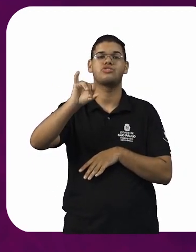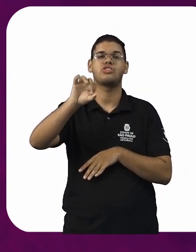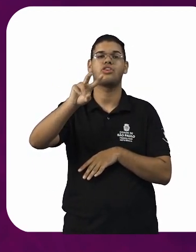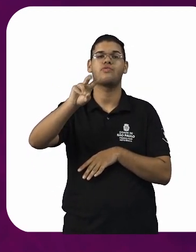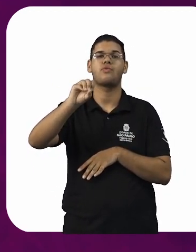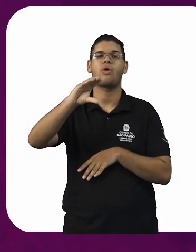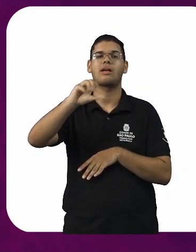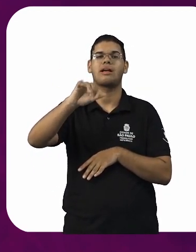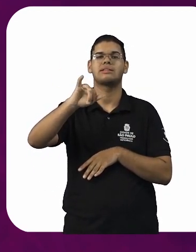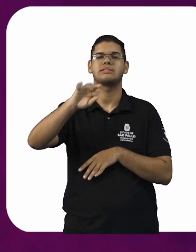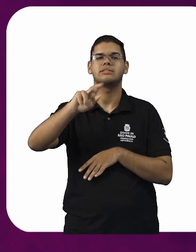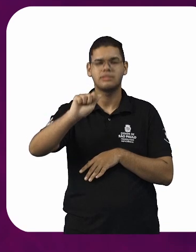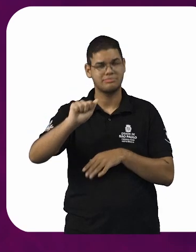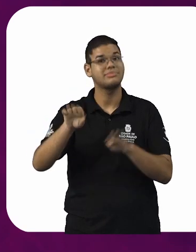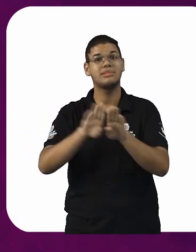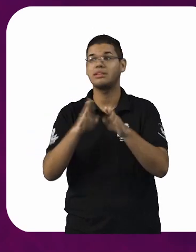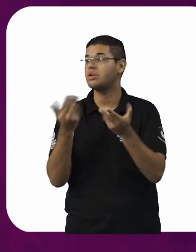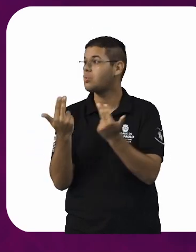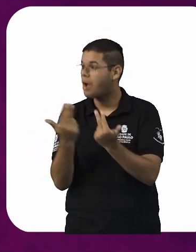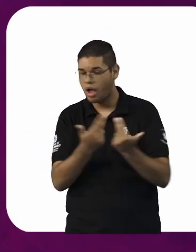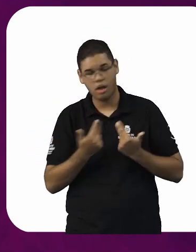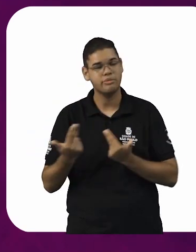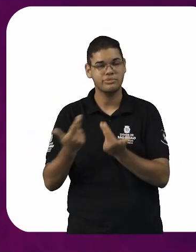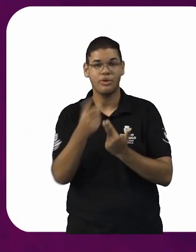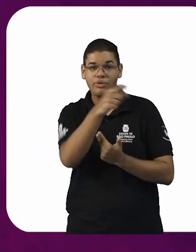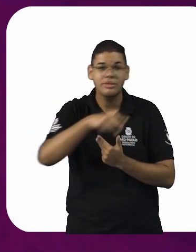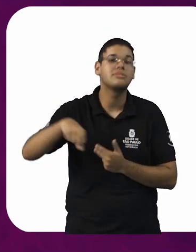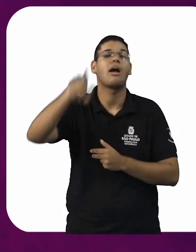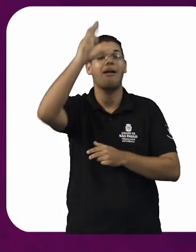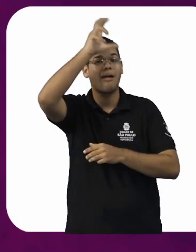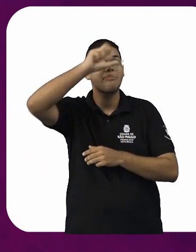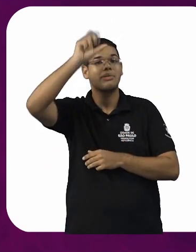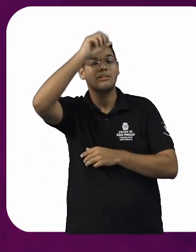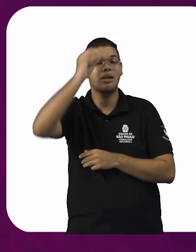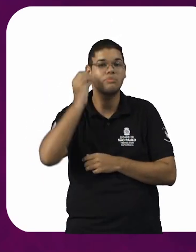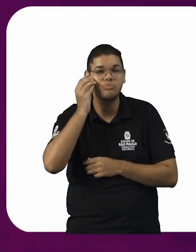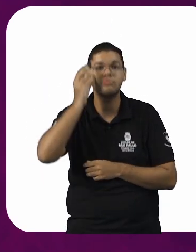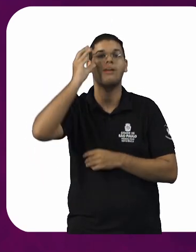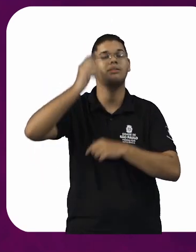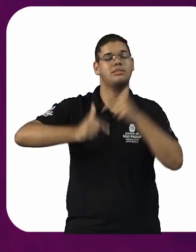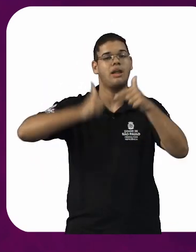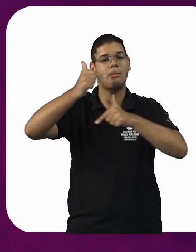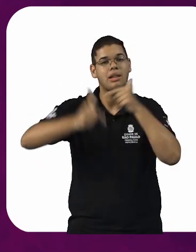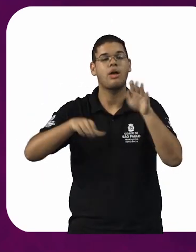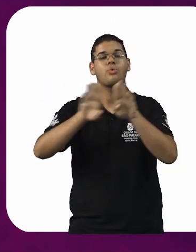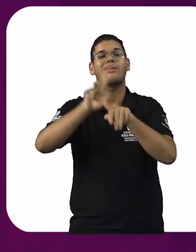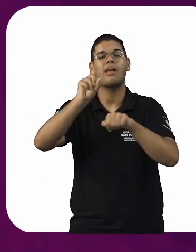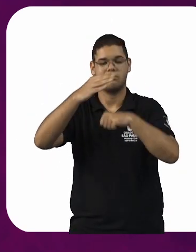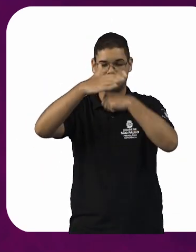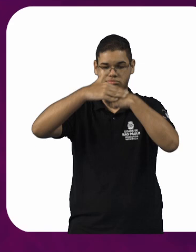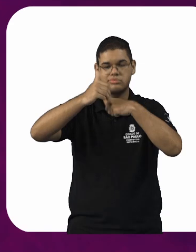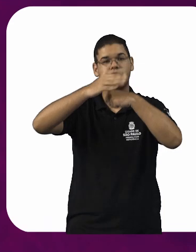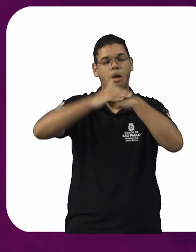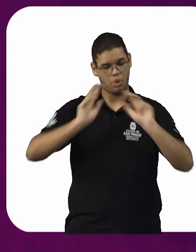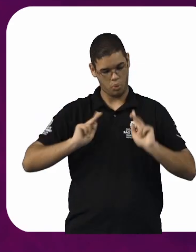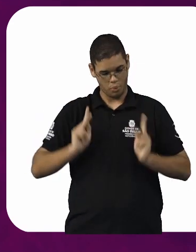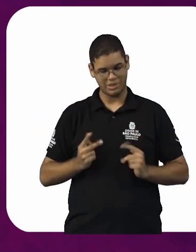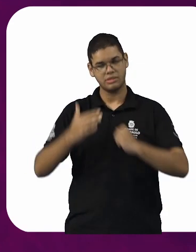a advocacia também. Para aprender, capacitar, aprender a trabalhar e sensibilizar,